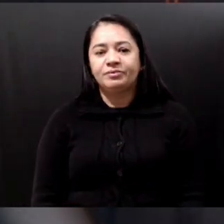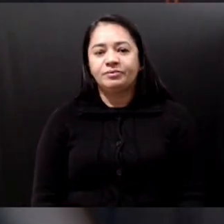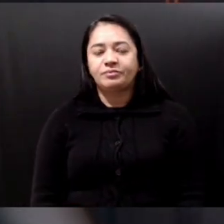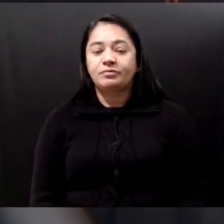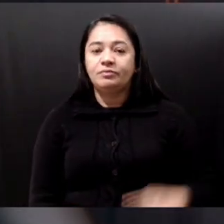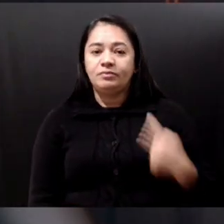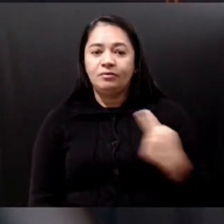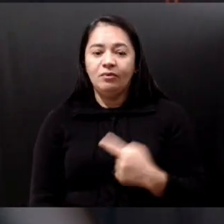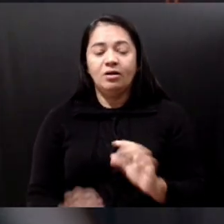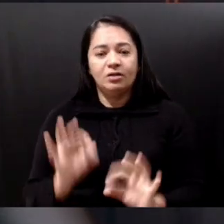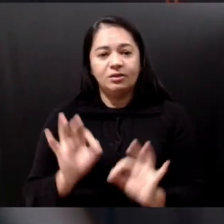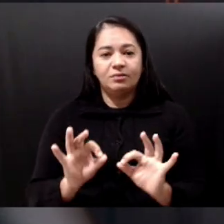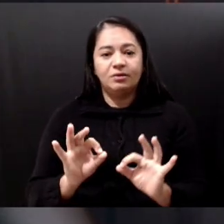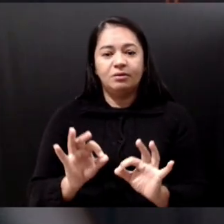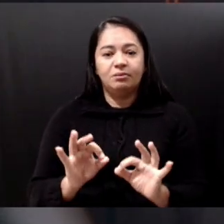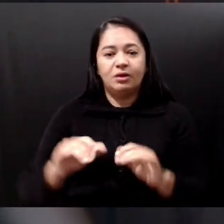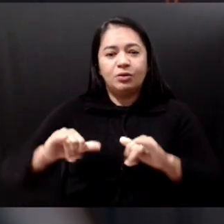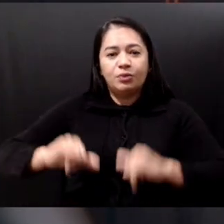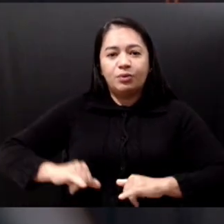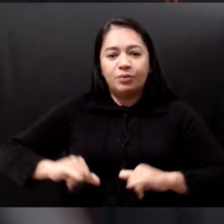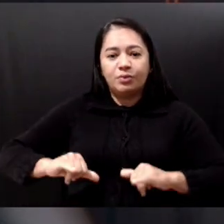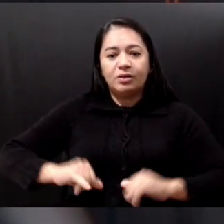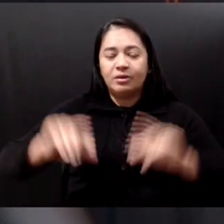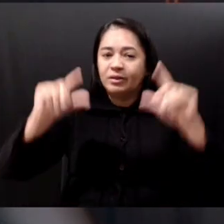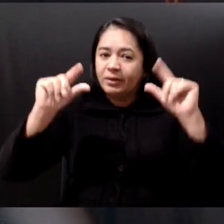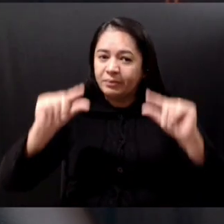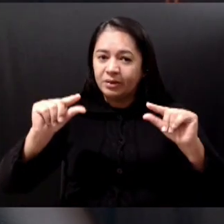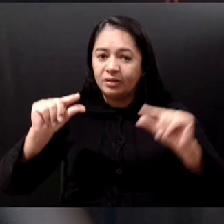menor. Eu digo que,